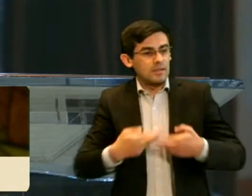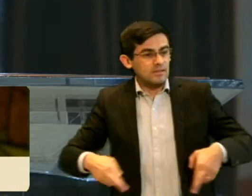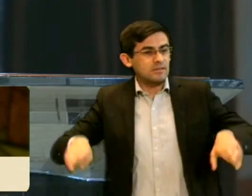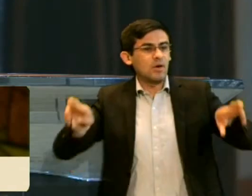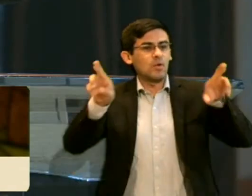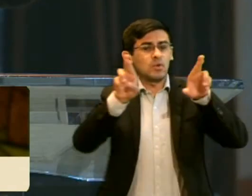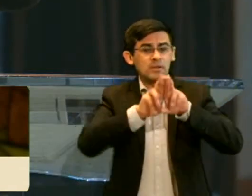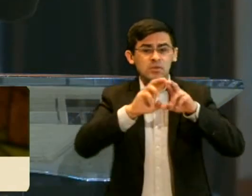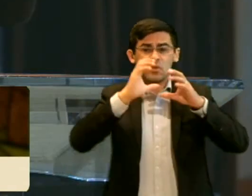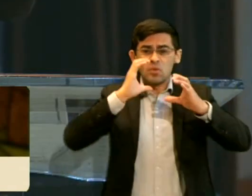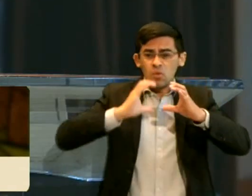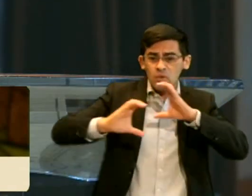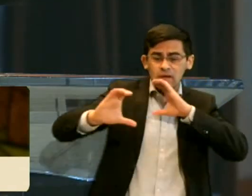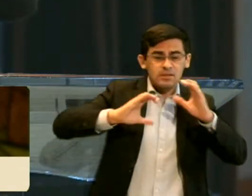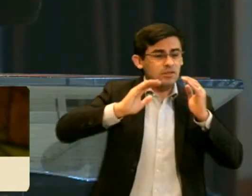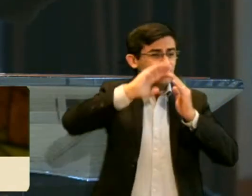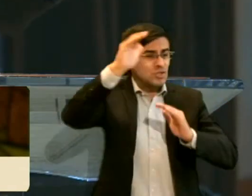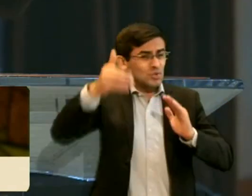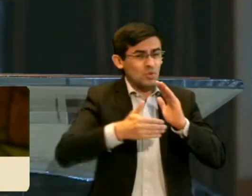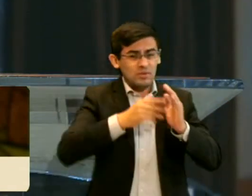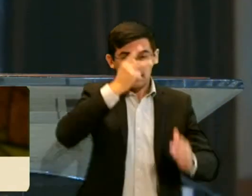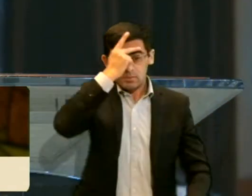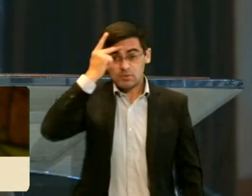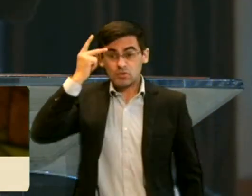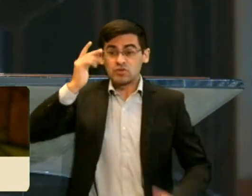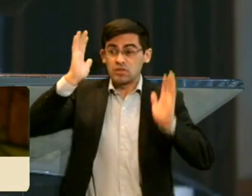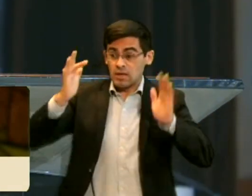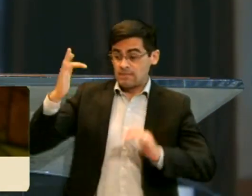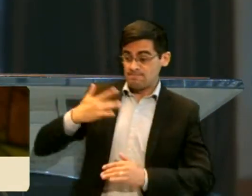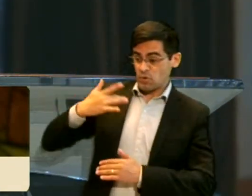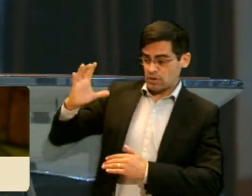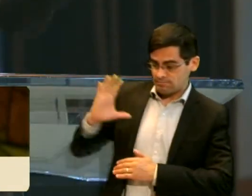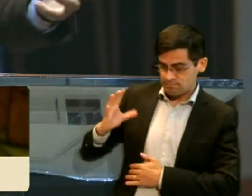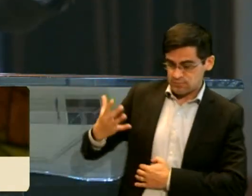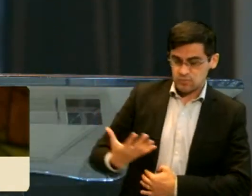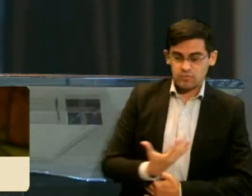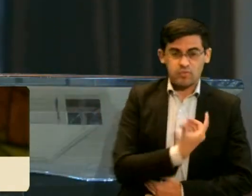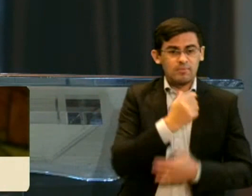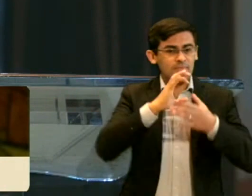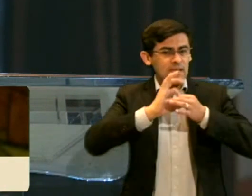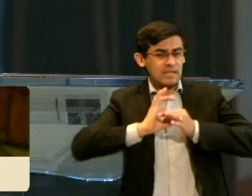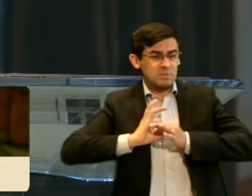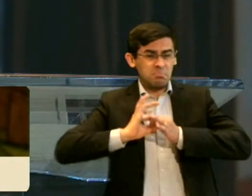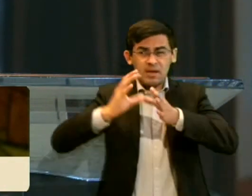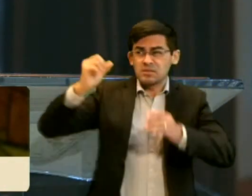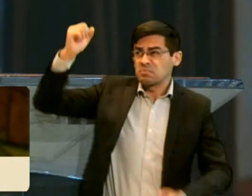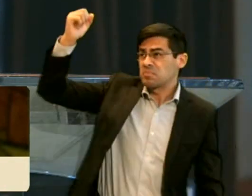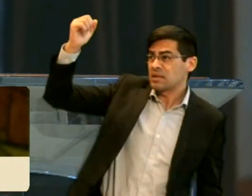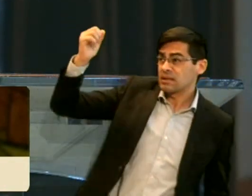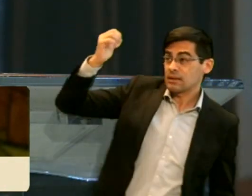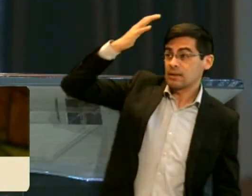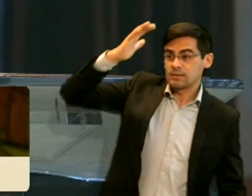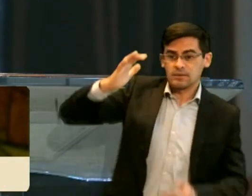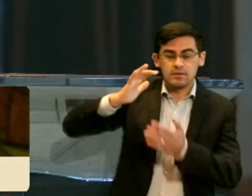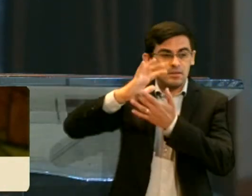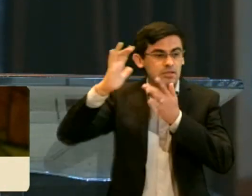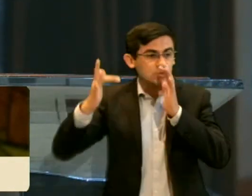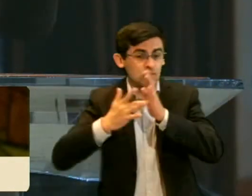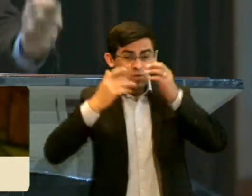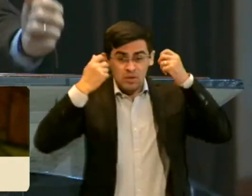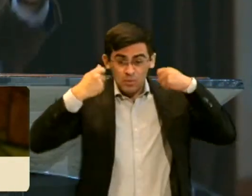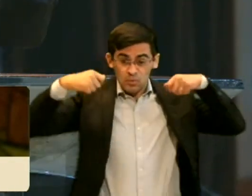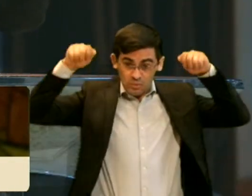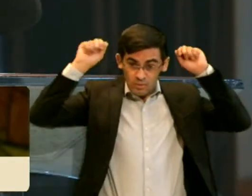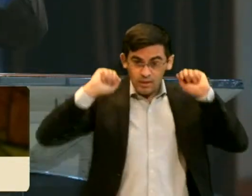cântico daqueles que foram tocados, salvos, libertos pela graça de Jesus, o Cordeiro